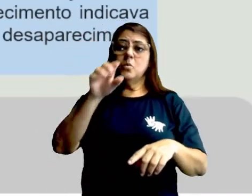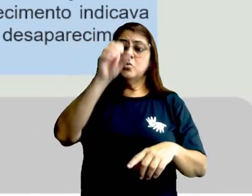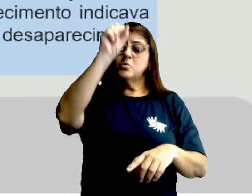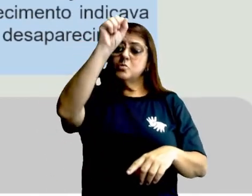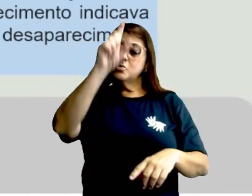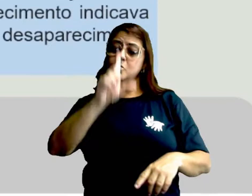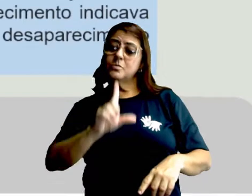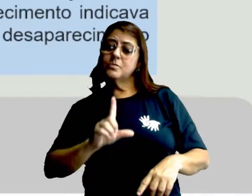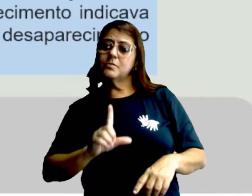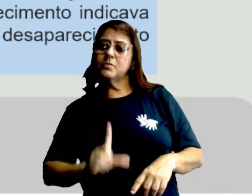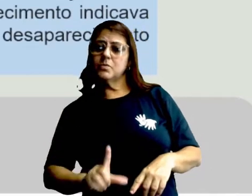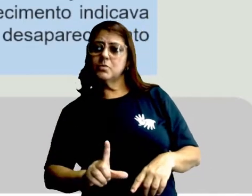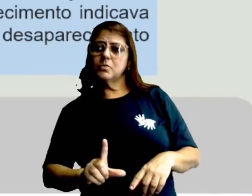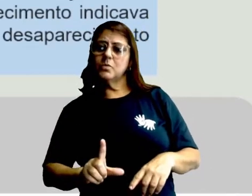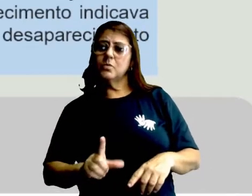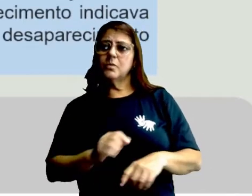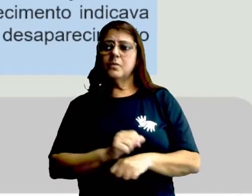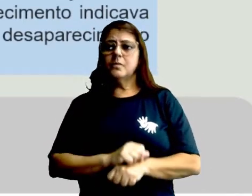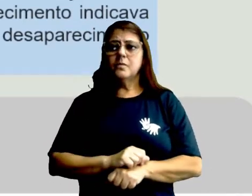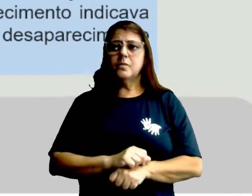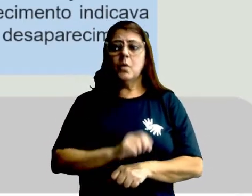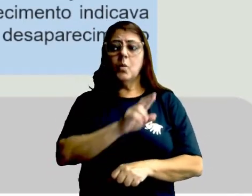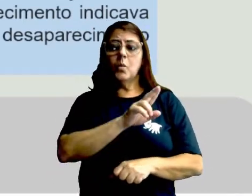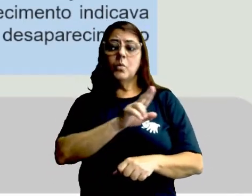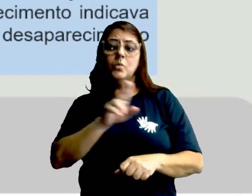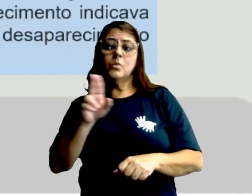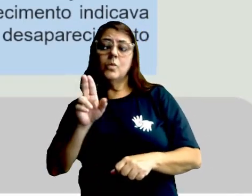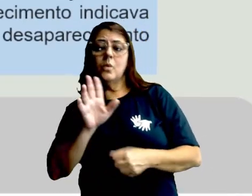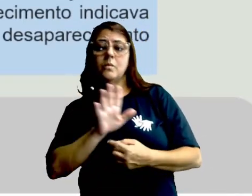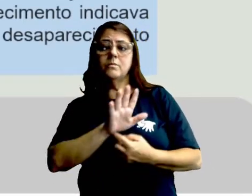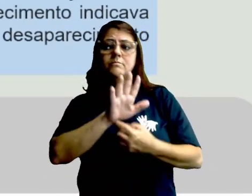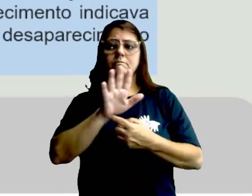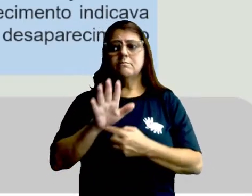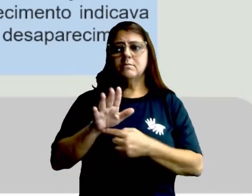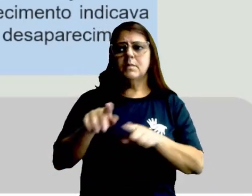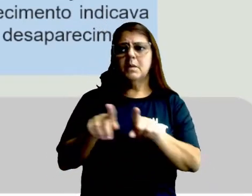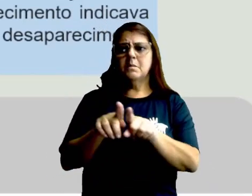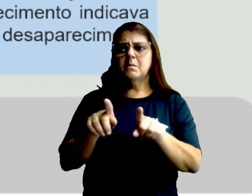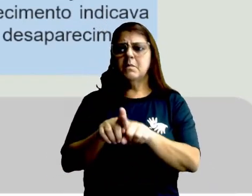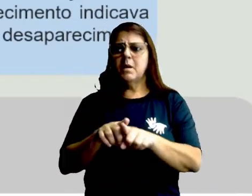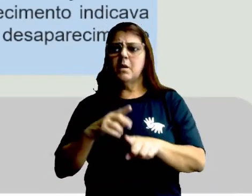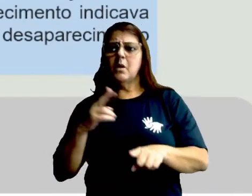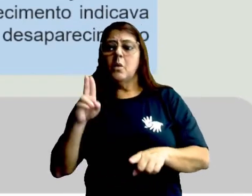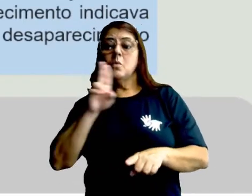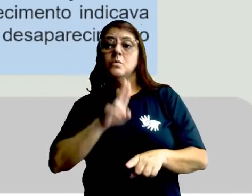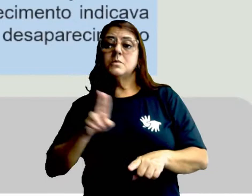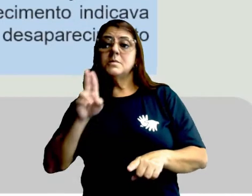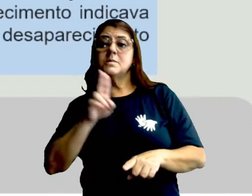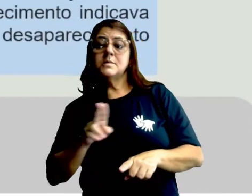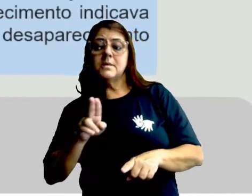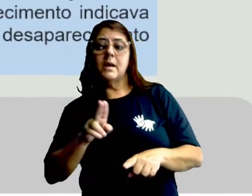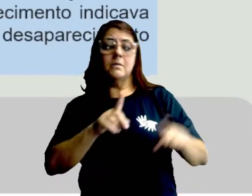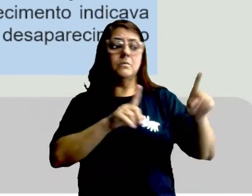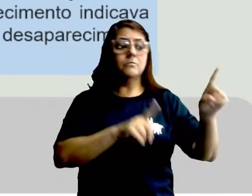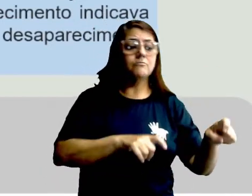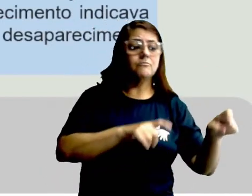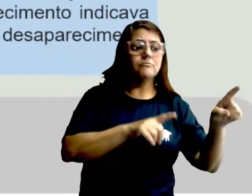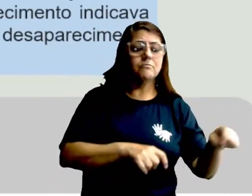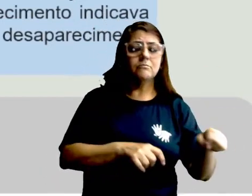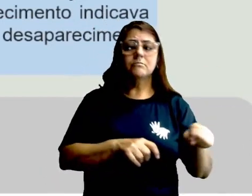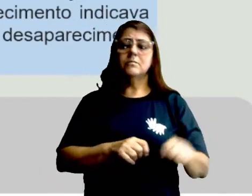Sul, como seus nomes indicam. Elas também eram muito usadas na agricultura, com